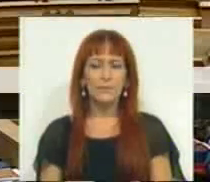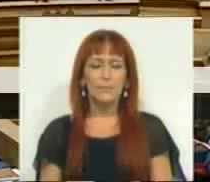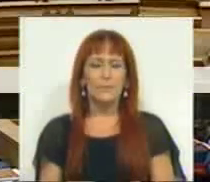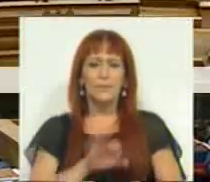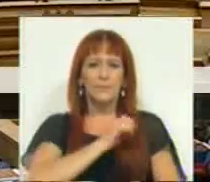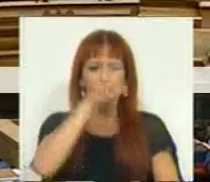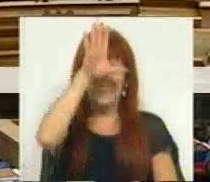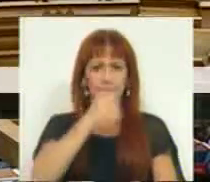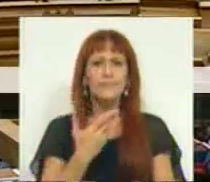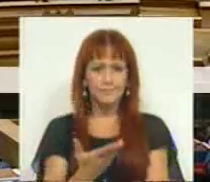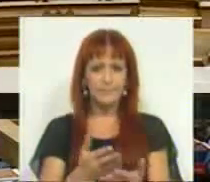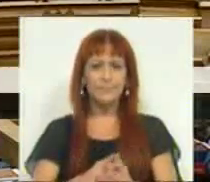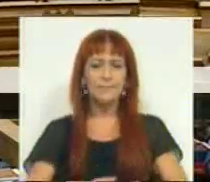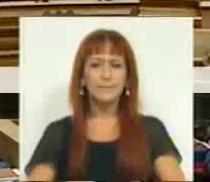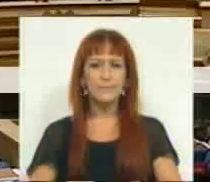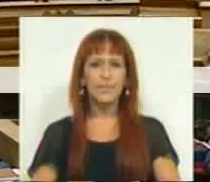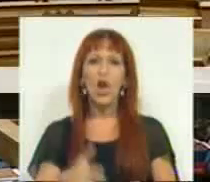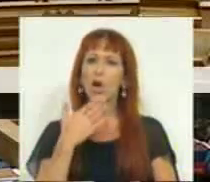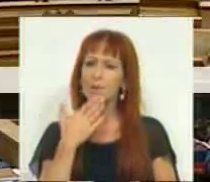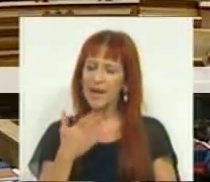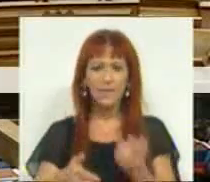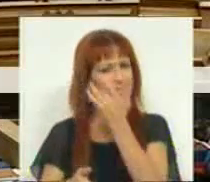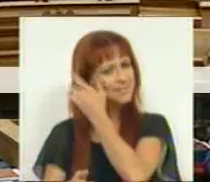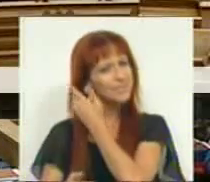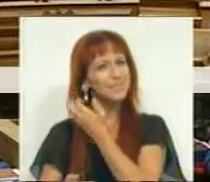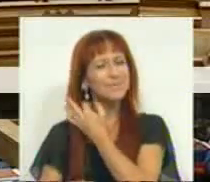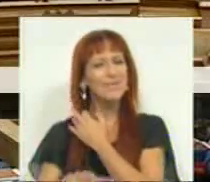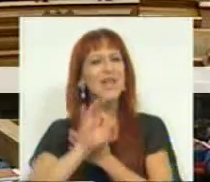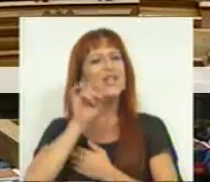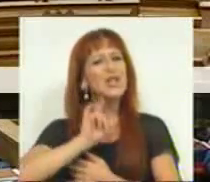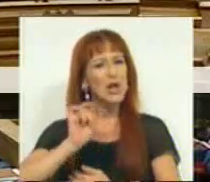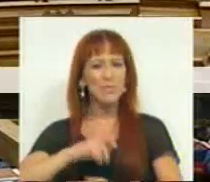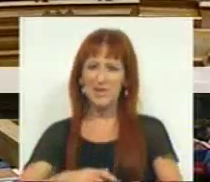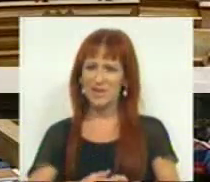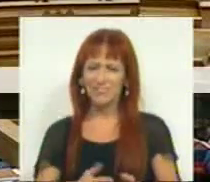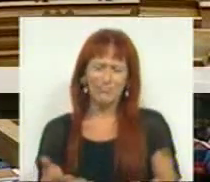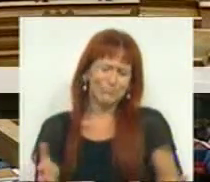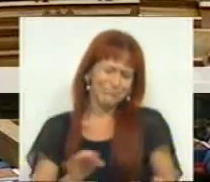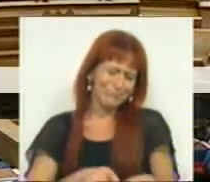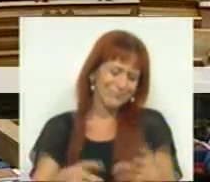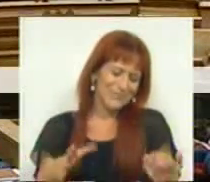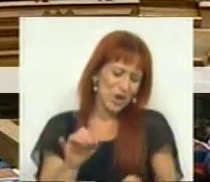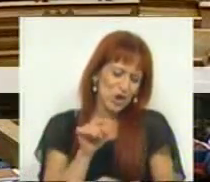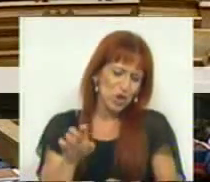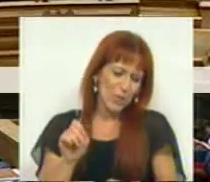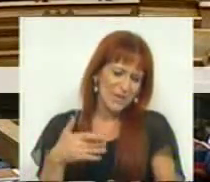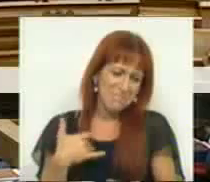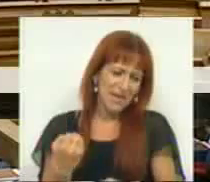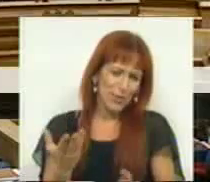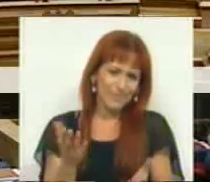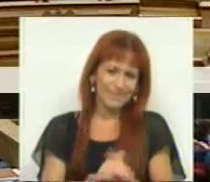Sr. Primeiro-Ministro tem a palavra. Muito obrigado, Sra. Presidente. O Sr. Deputado João Semedo